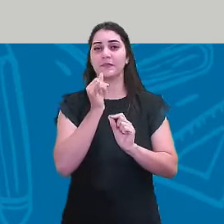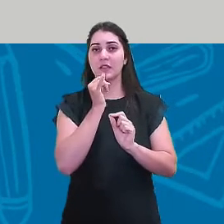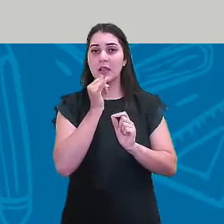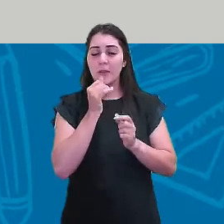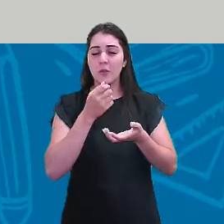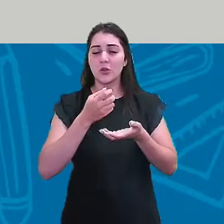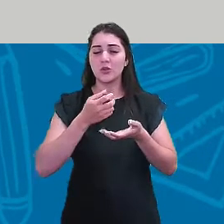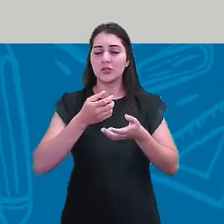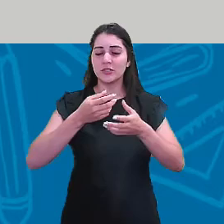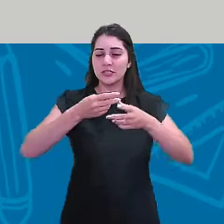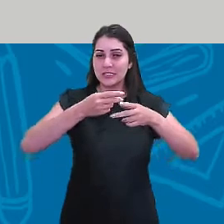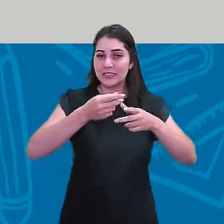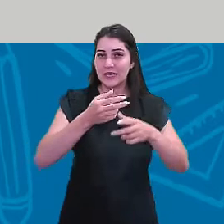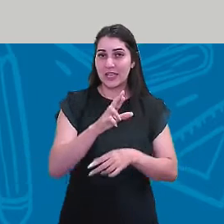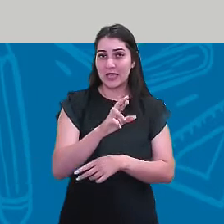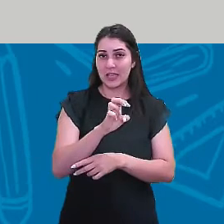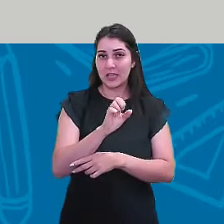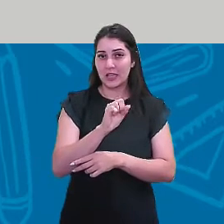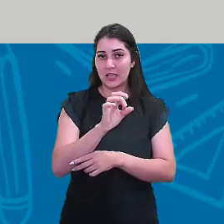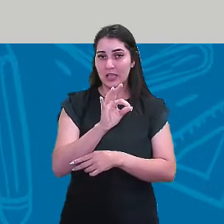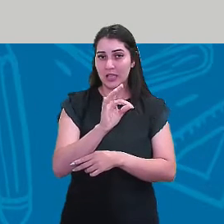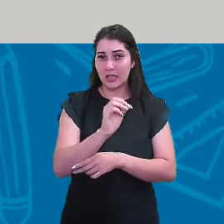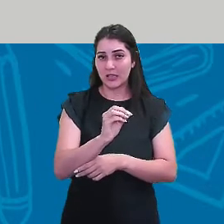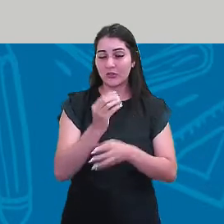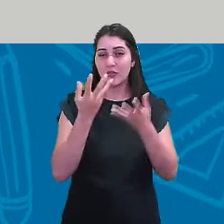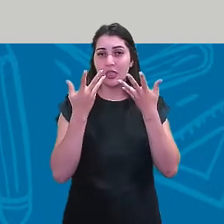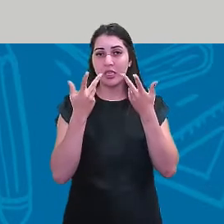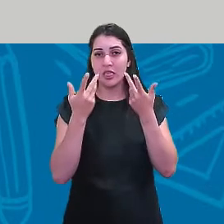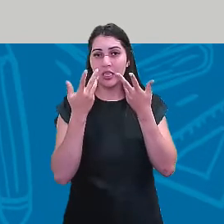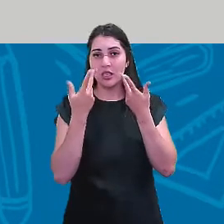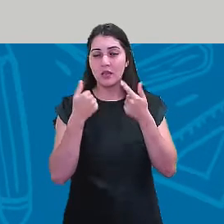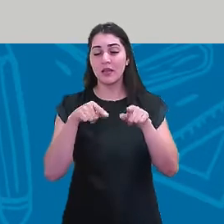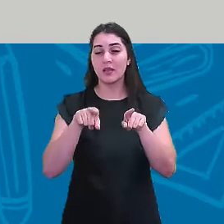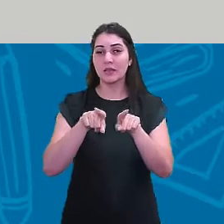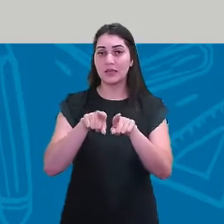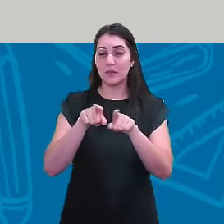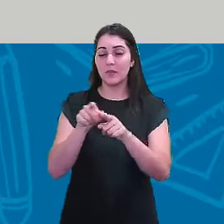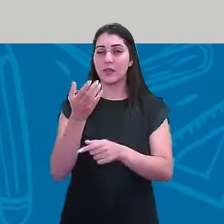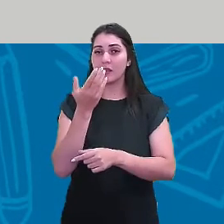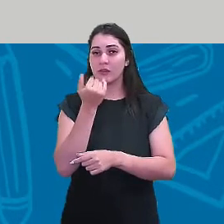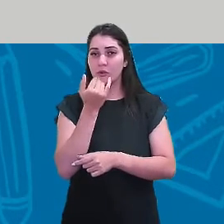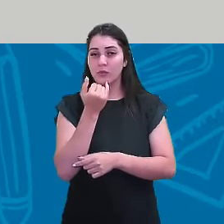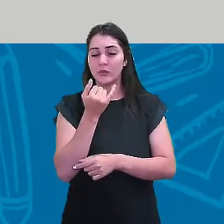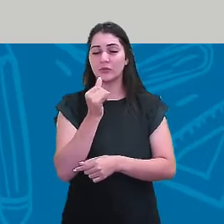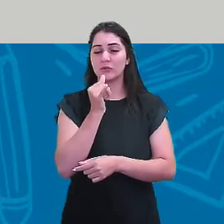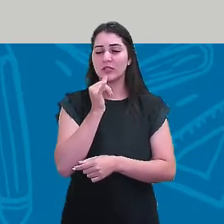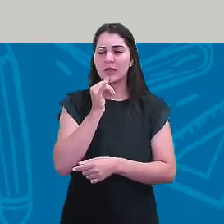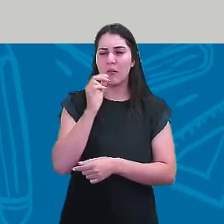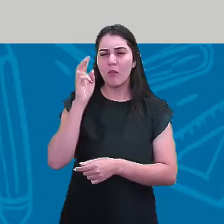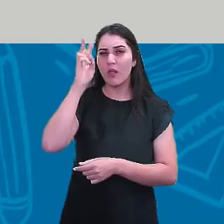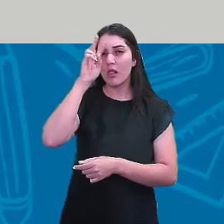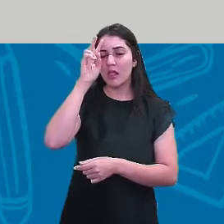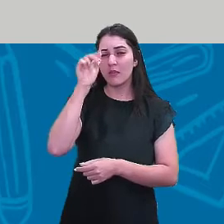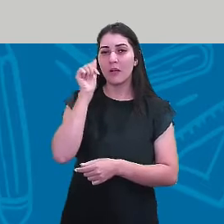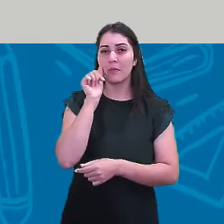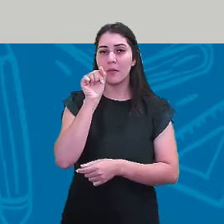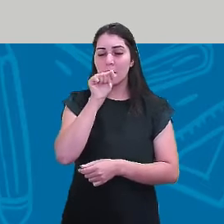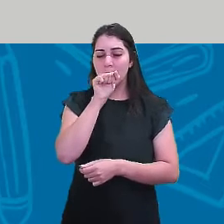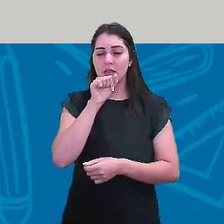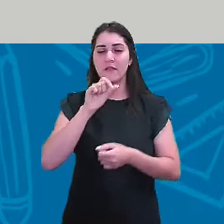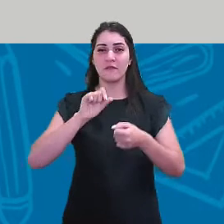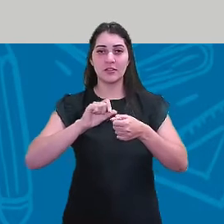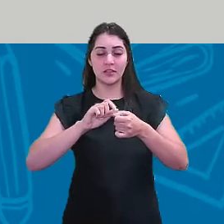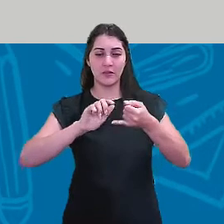de vegetais. Lembra quando a mãe diz assim, eita, tá lá fazendo feijão, aquele feijão gostoso, cheirosinho, descasca